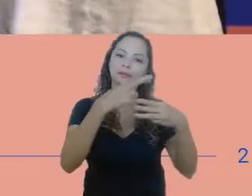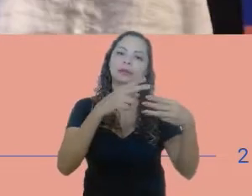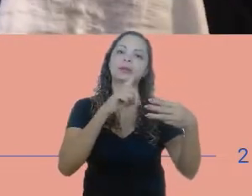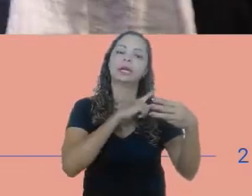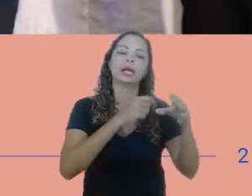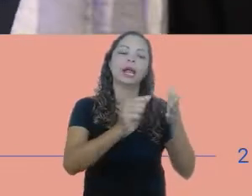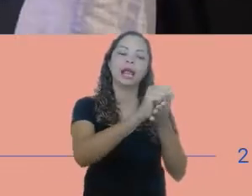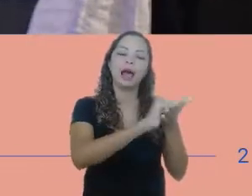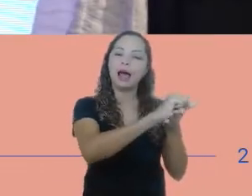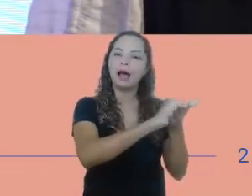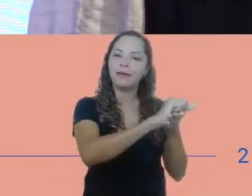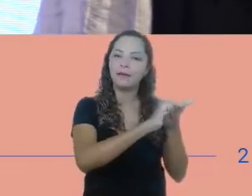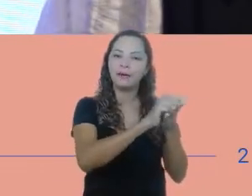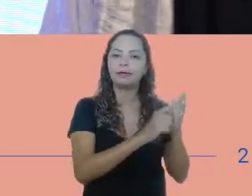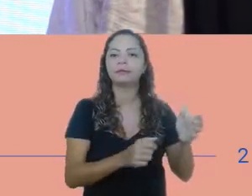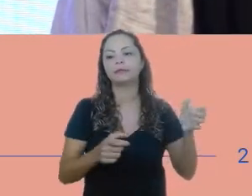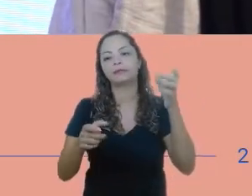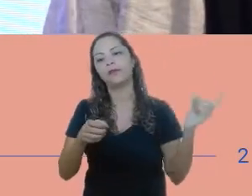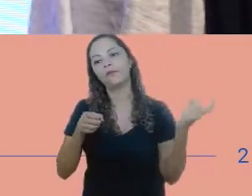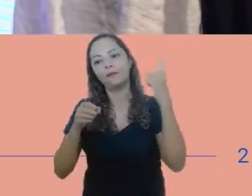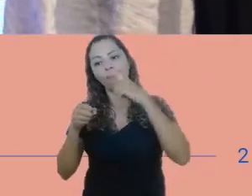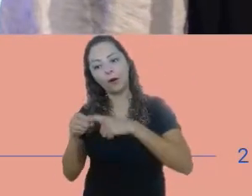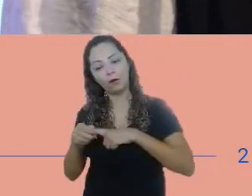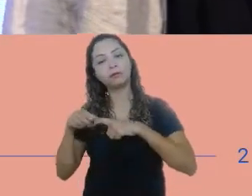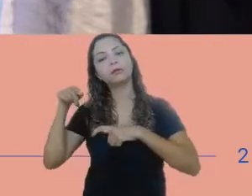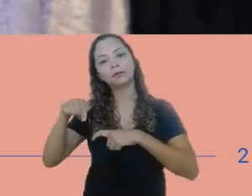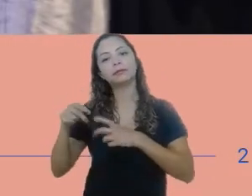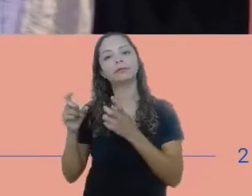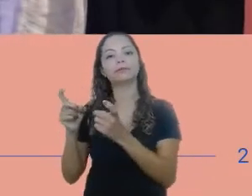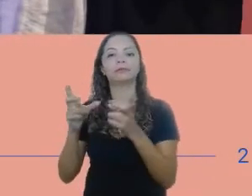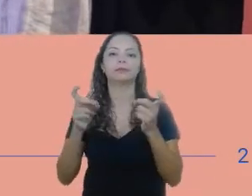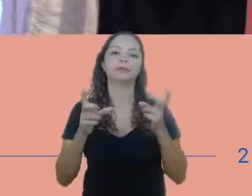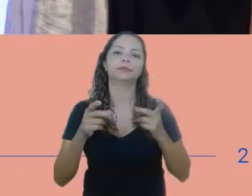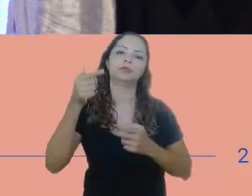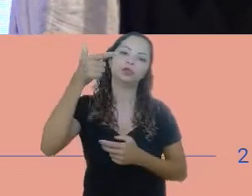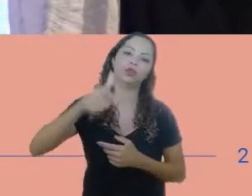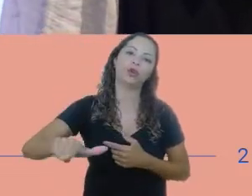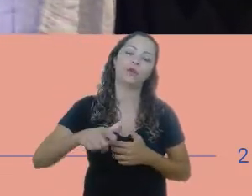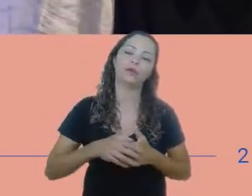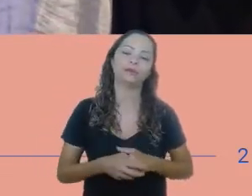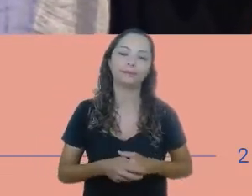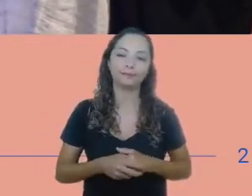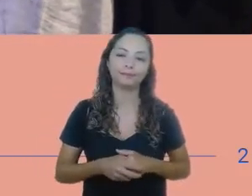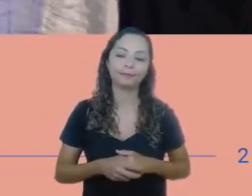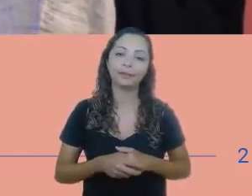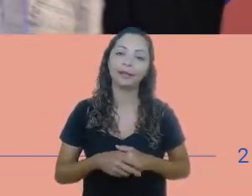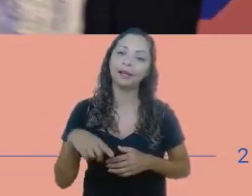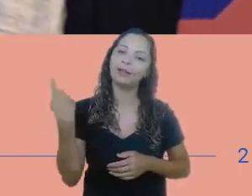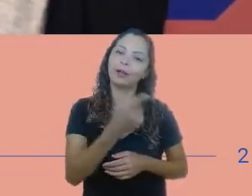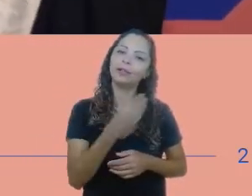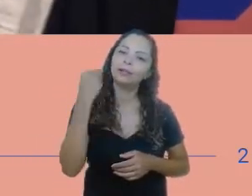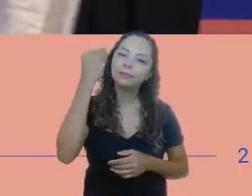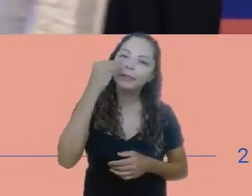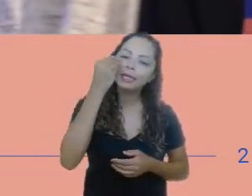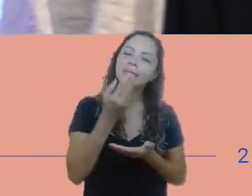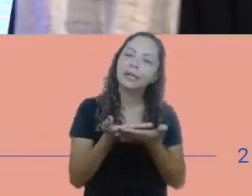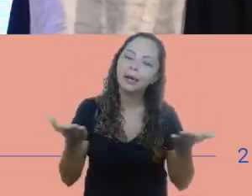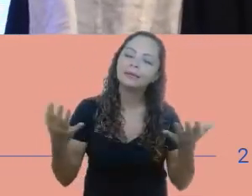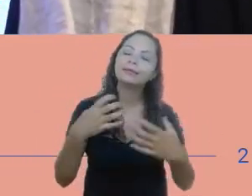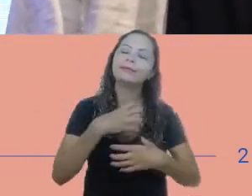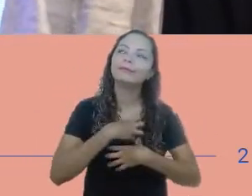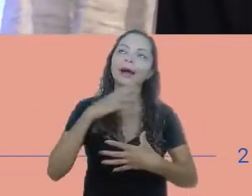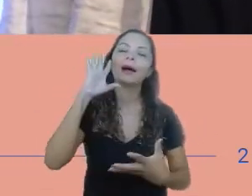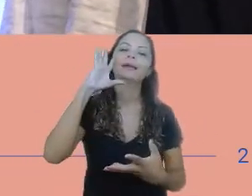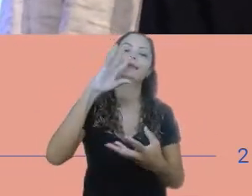mercado bom então eu acho que é essa experiência que a gente tem que entender aqui uma Startup